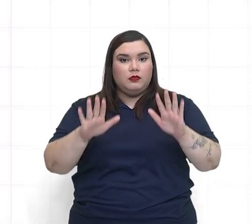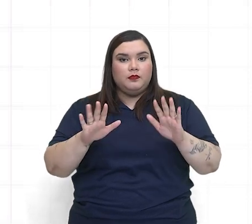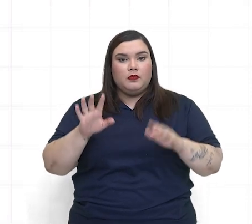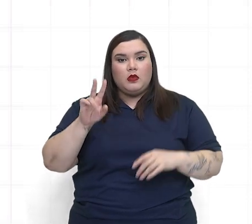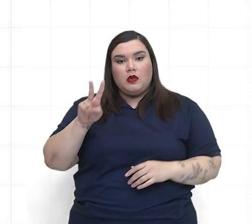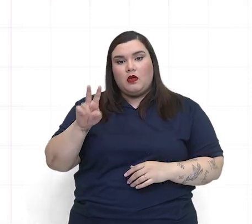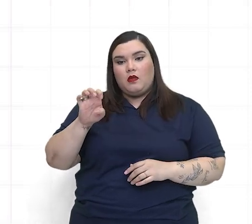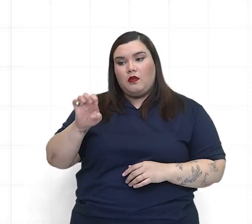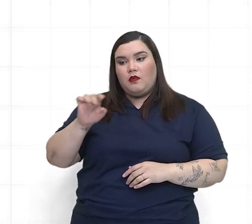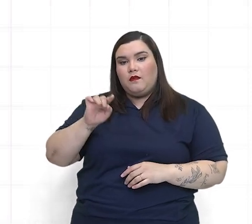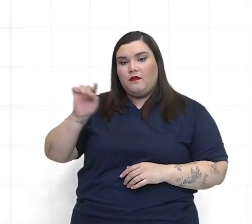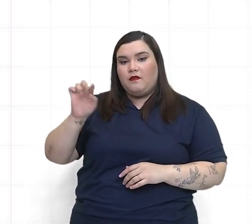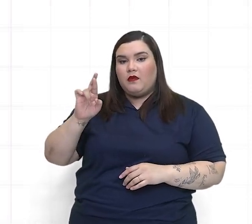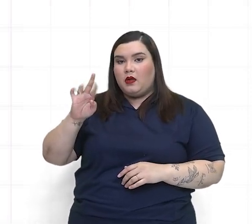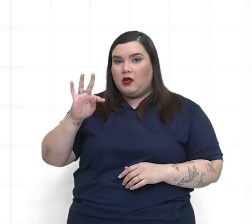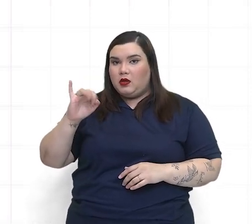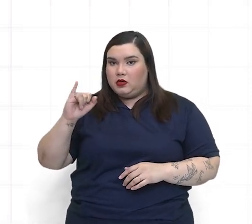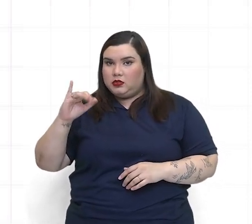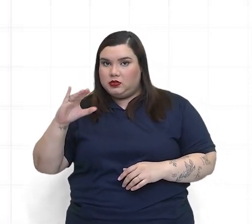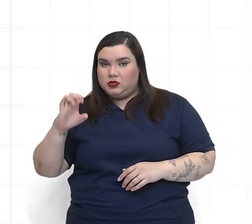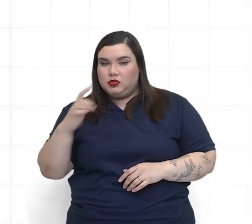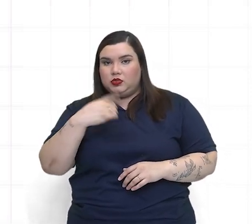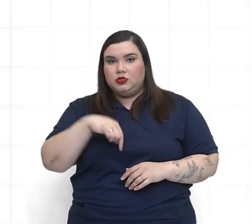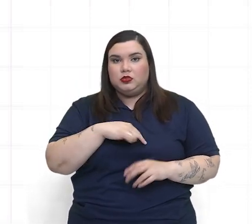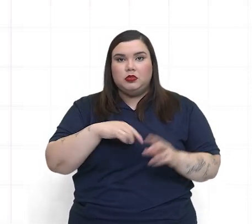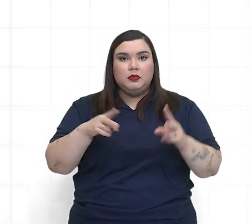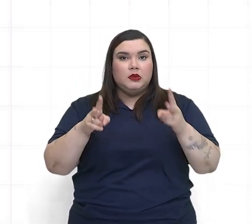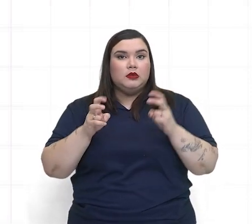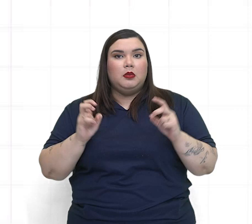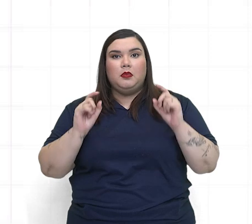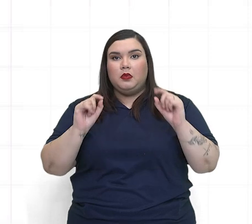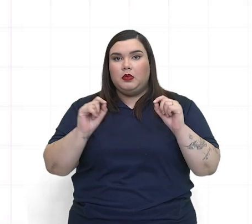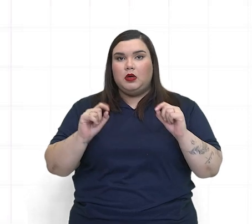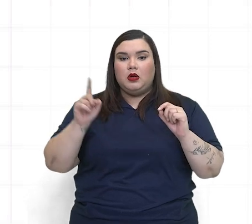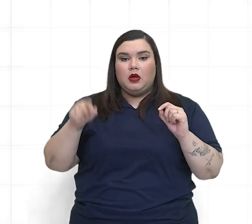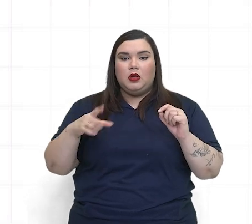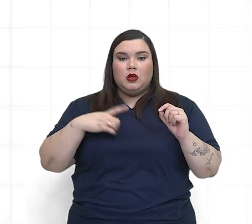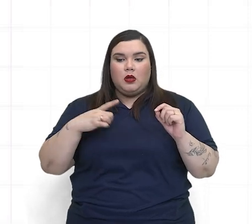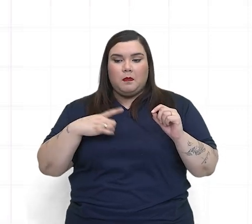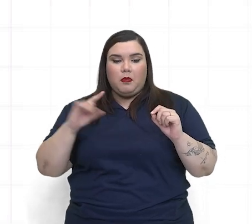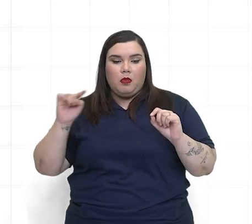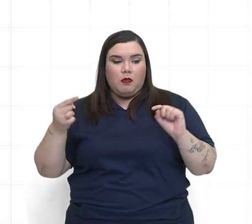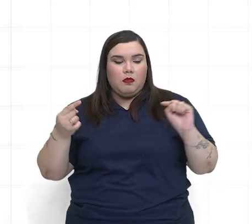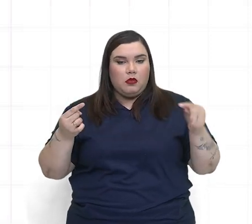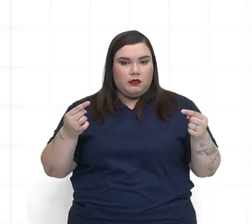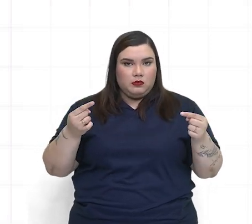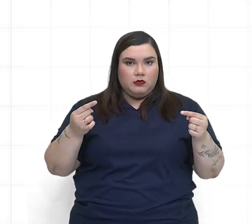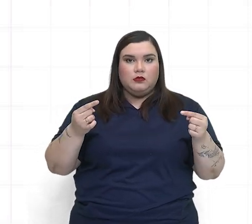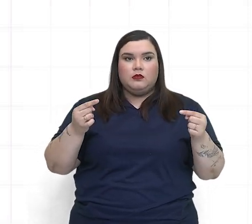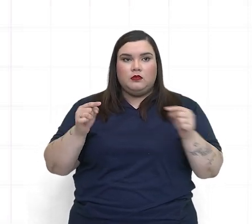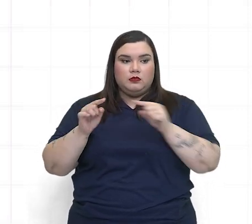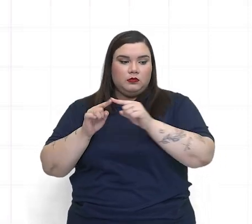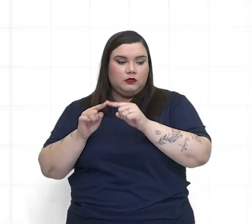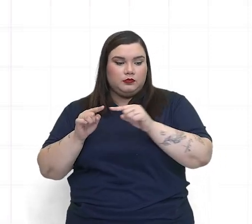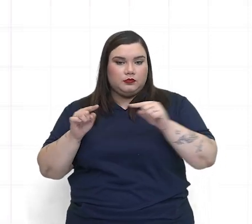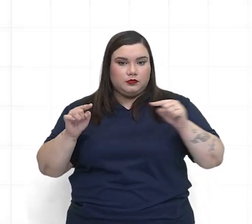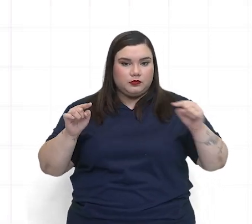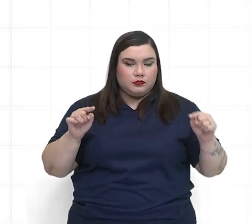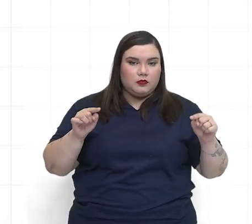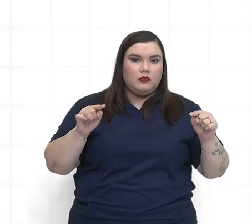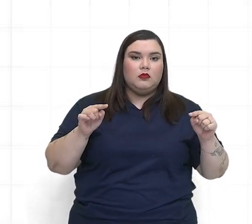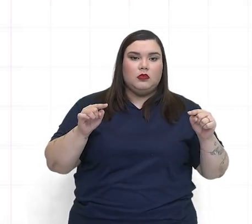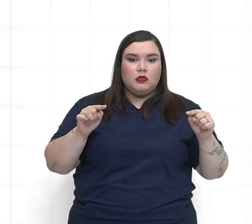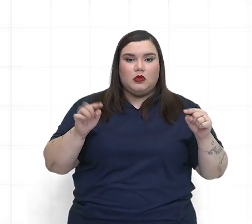aqui, vértices aqui, nós vimos anteriormente que é o quê? A interseção entre dois segmentos. Então eu tenho a interseção entre